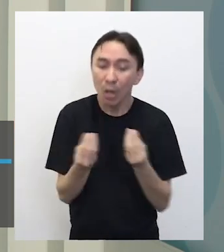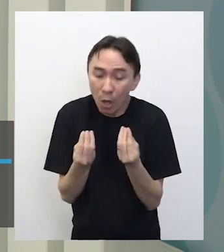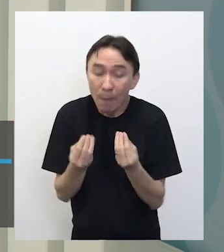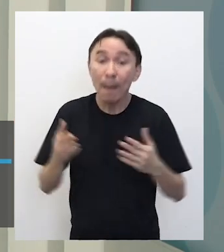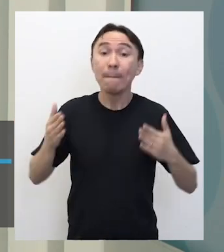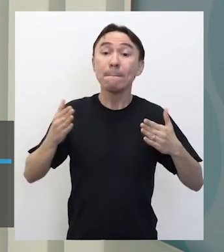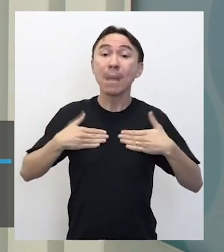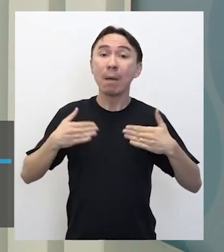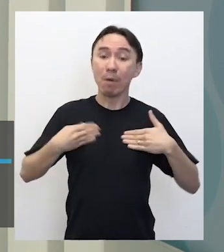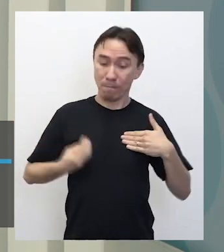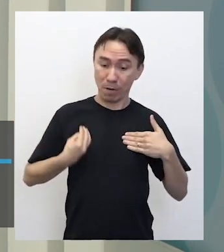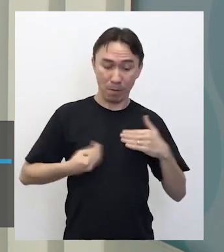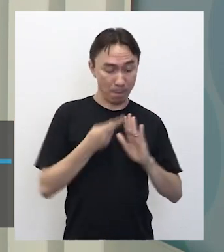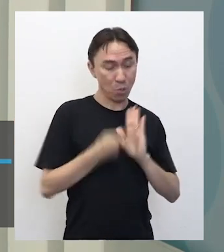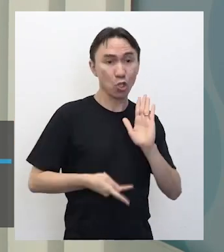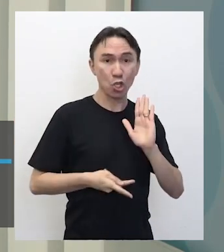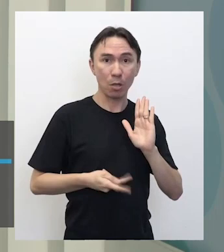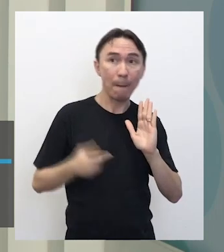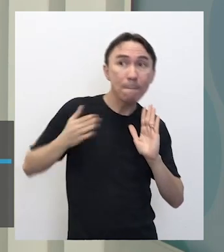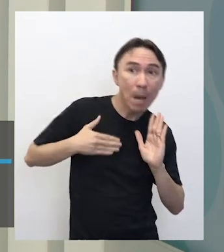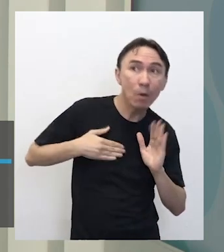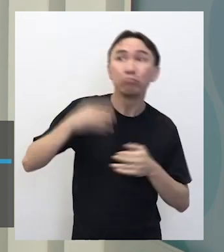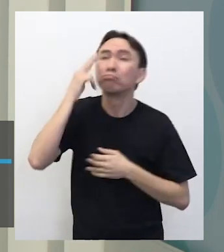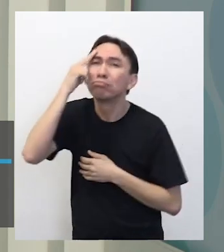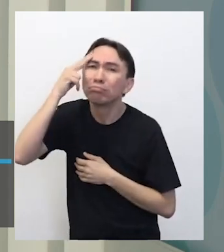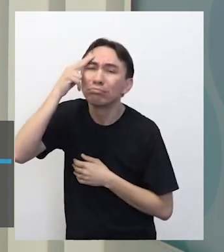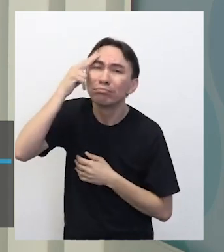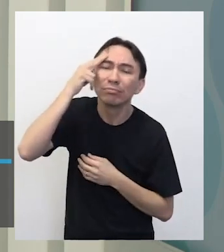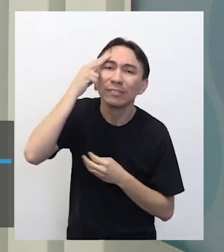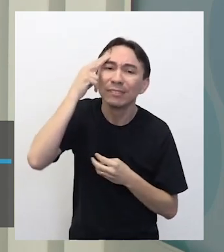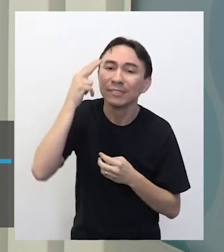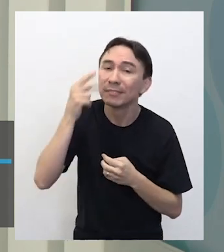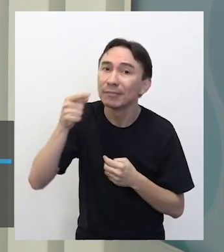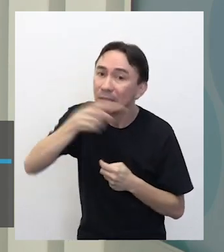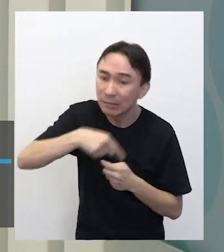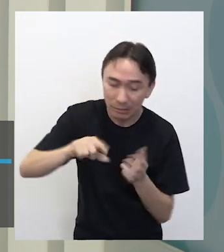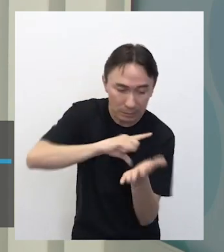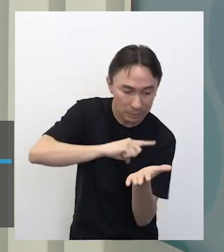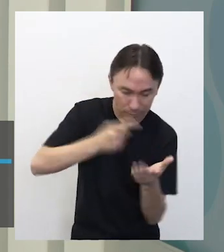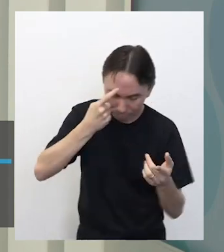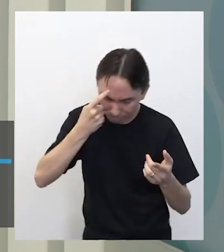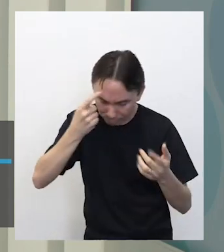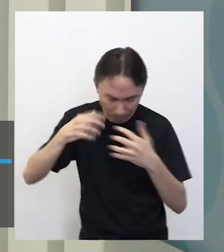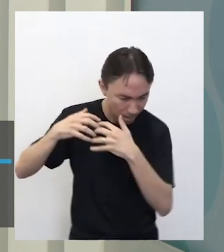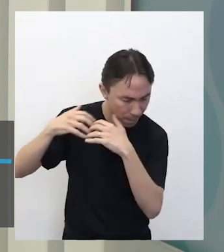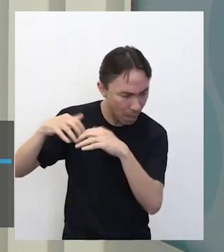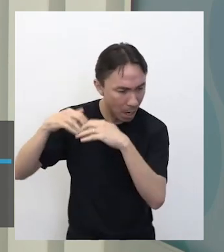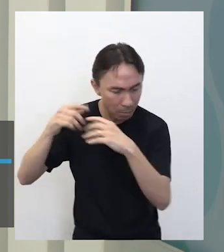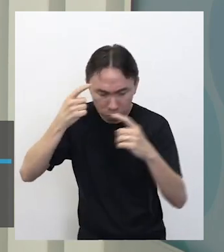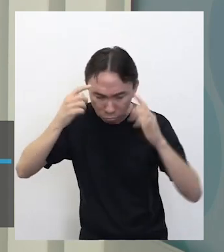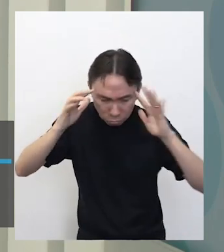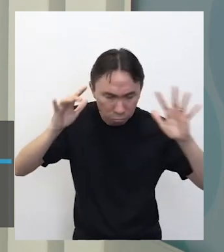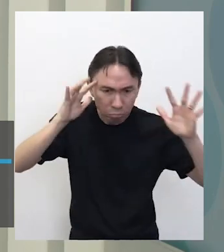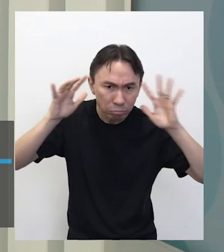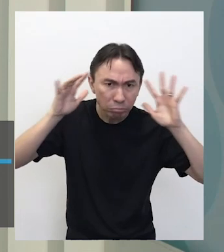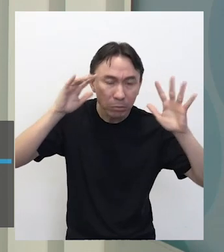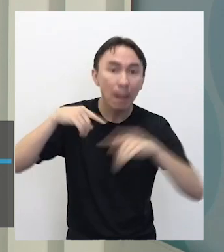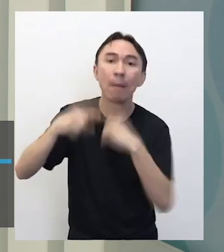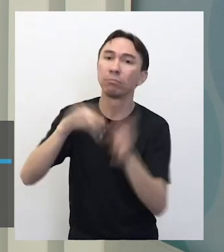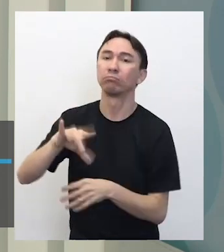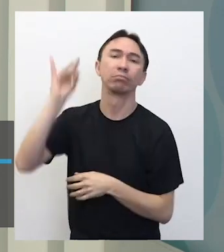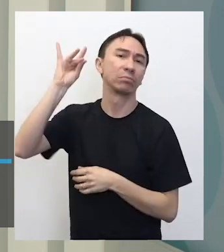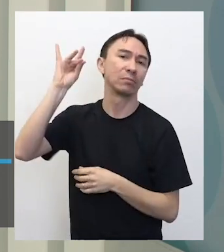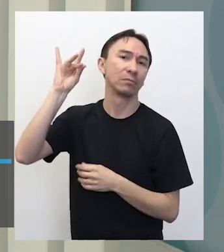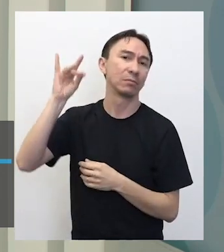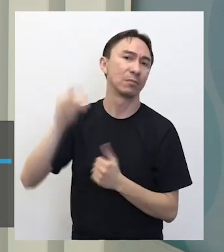projeto de vida, o nosso sonho, a gente refletir, pensar, ponderar antes de agir, porque muitas vezes a gente acaba